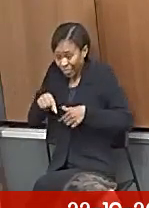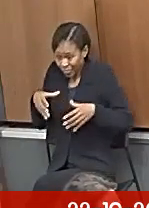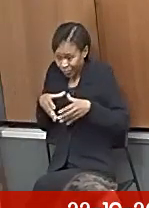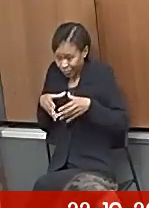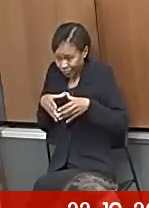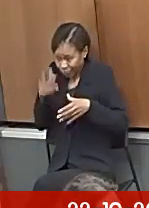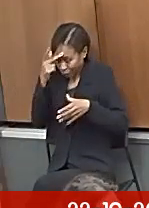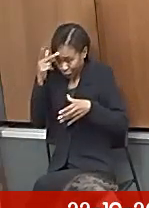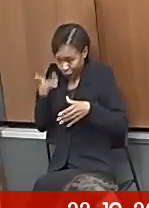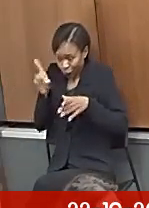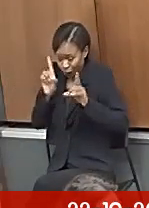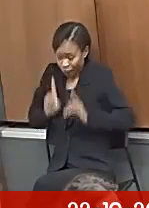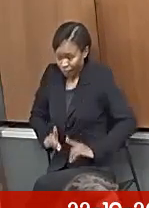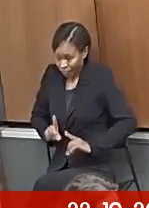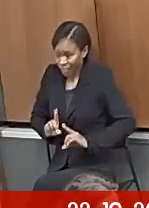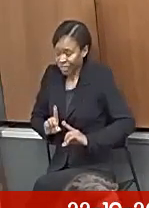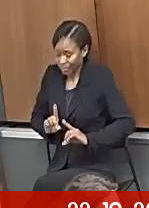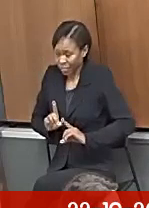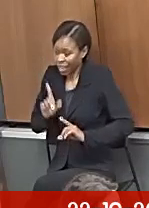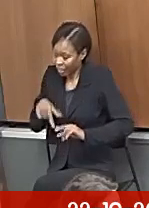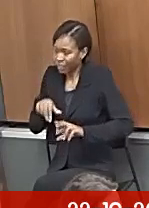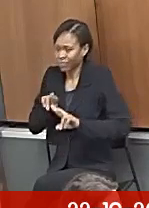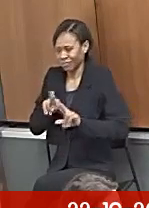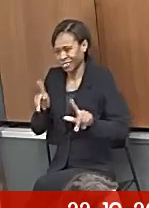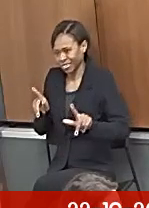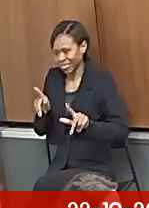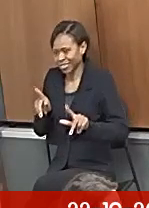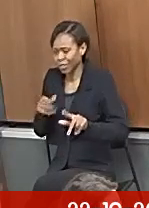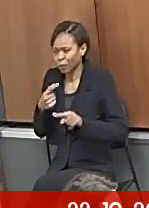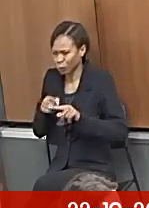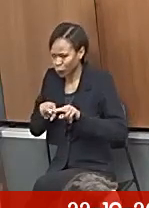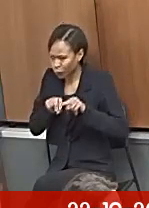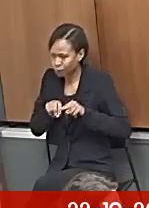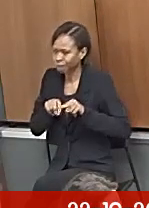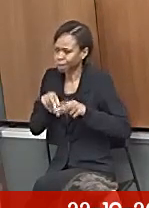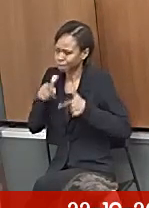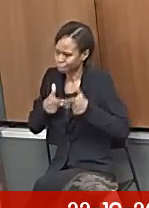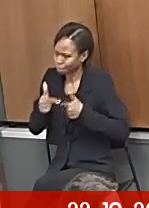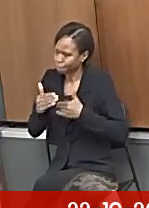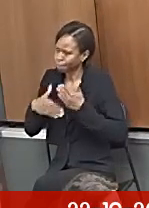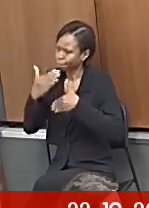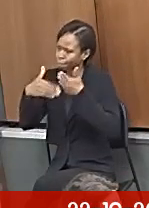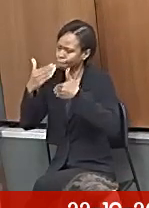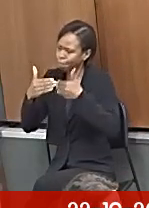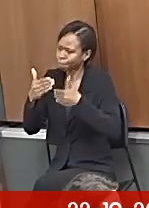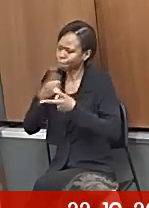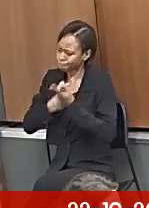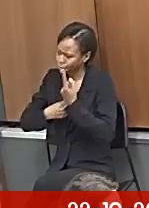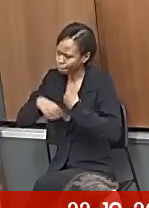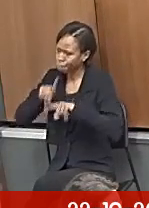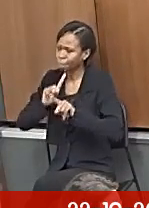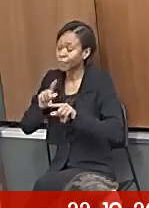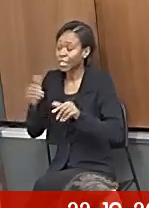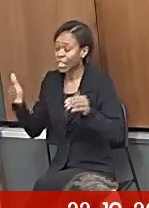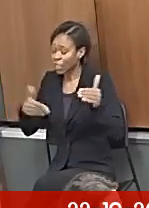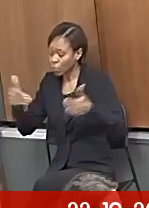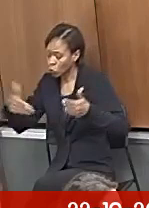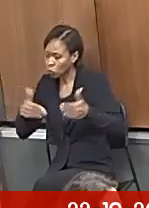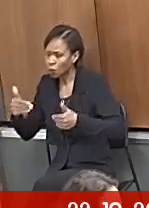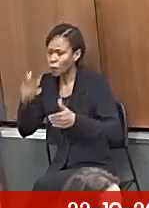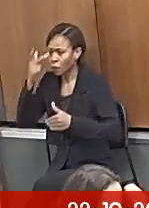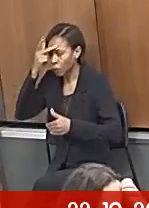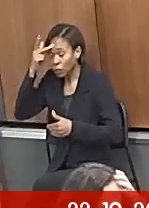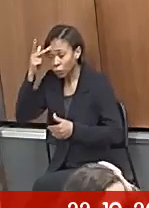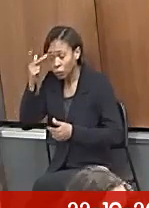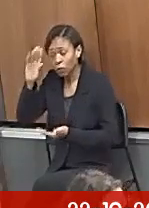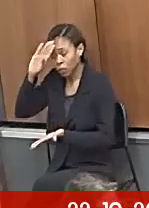sintonia aqui ela é diferenciada. Por isso que o nosso trabalho tem progredido, tem avançado e tem trazido pessoas que têm